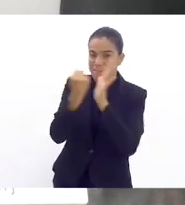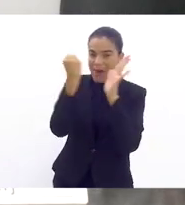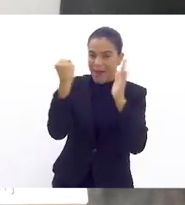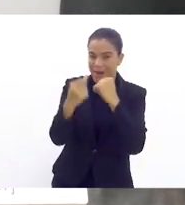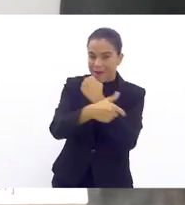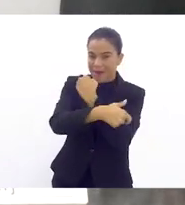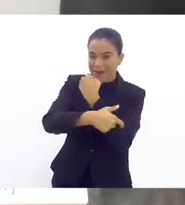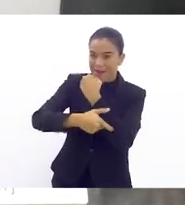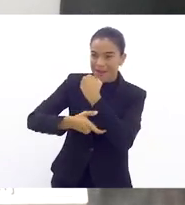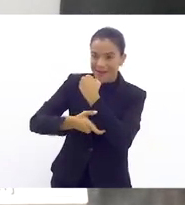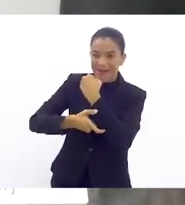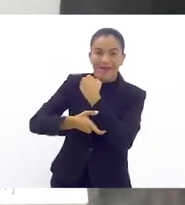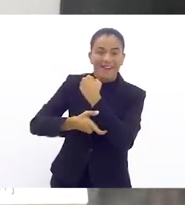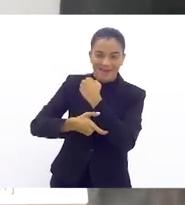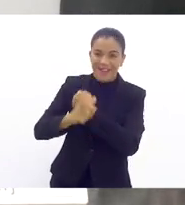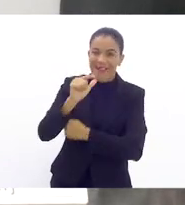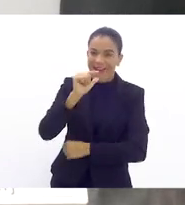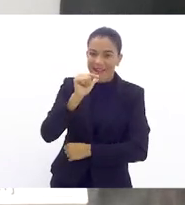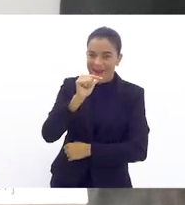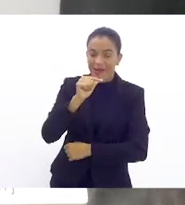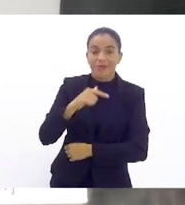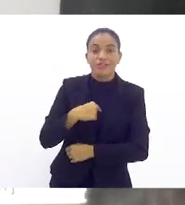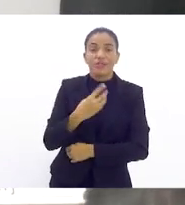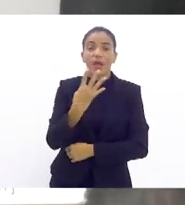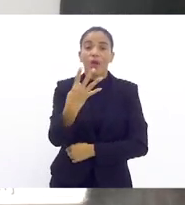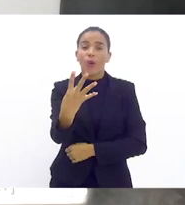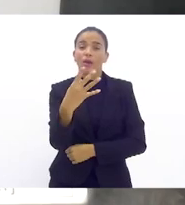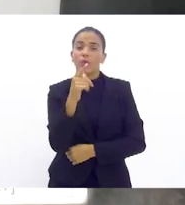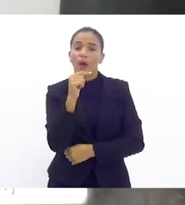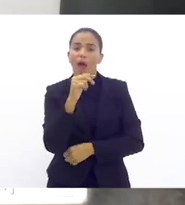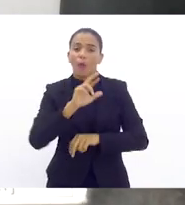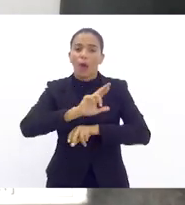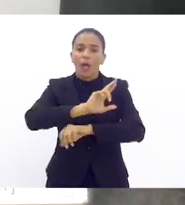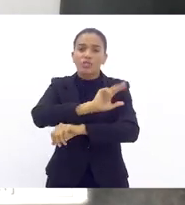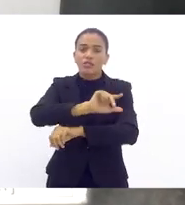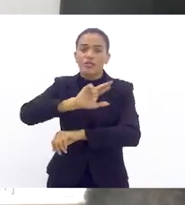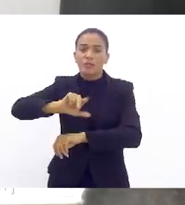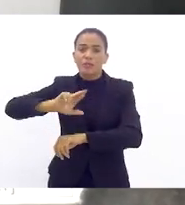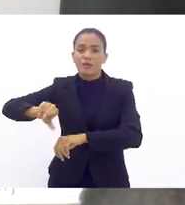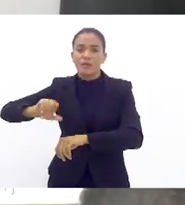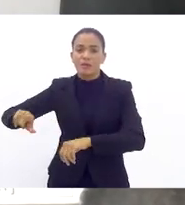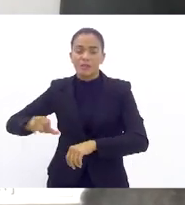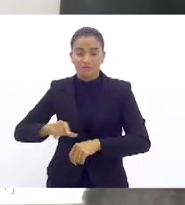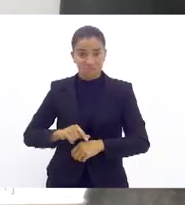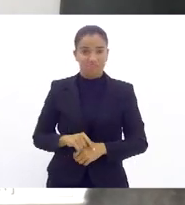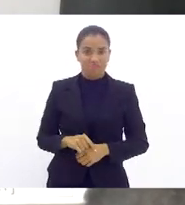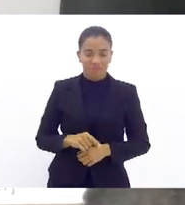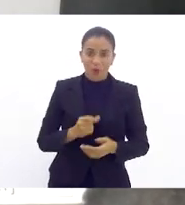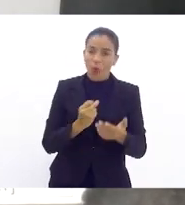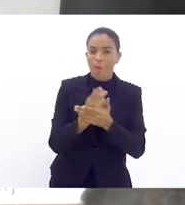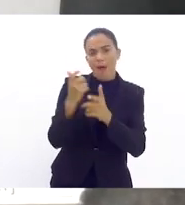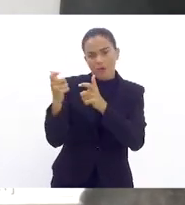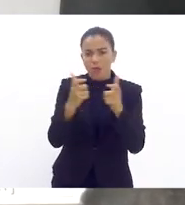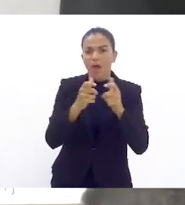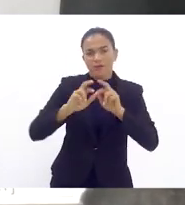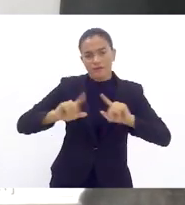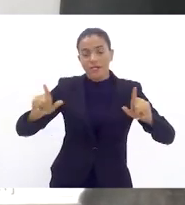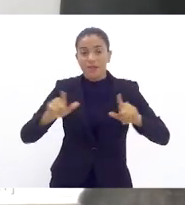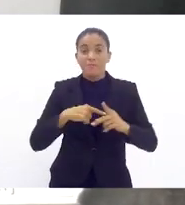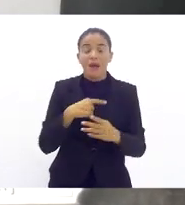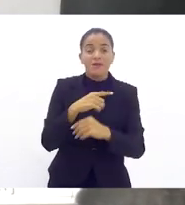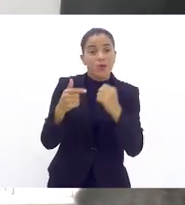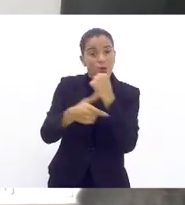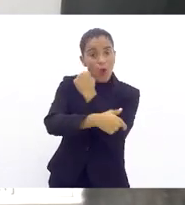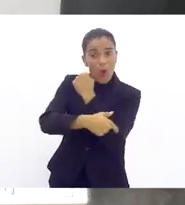a mesma marca tinha 4 águas completamente diferentes. Logicamente foram compradas em locais diferentes, mas com a mesma marca, o mesmo